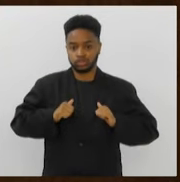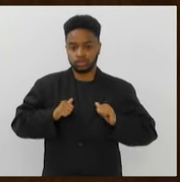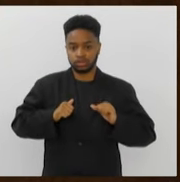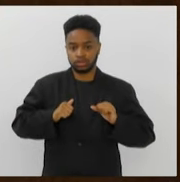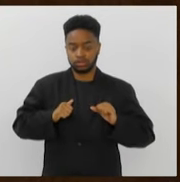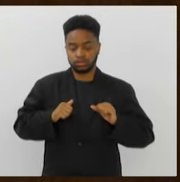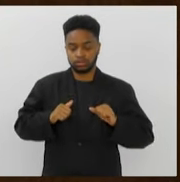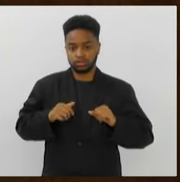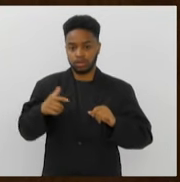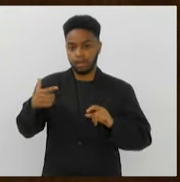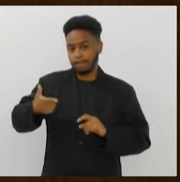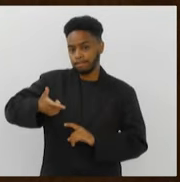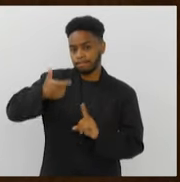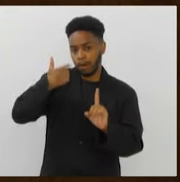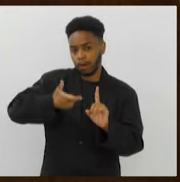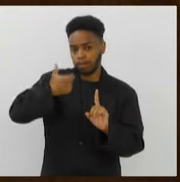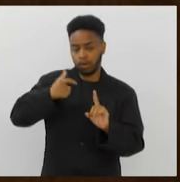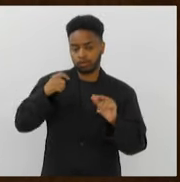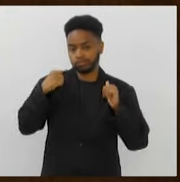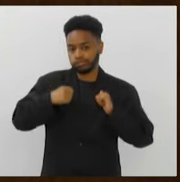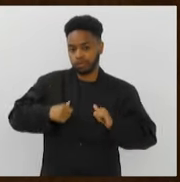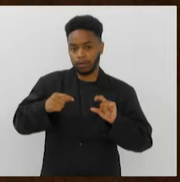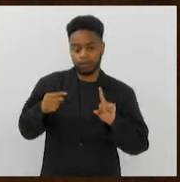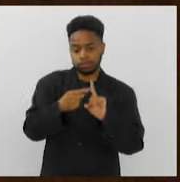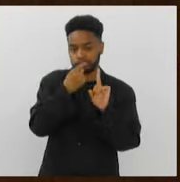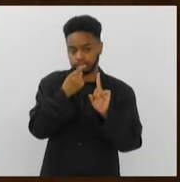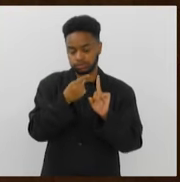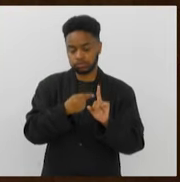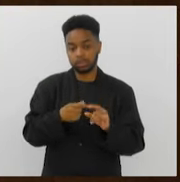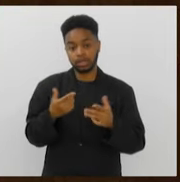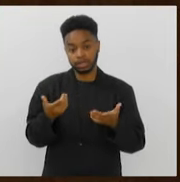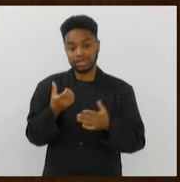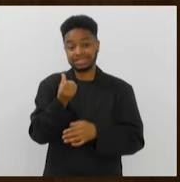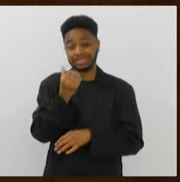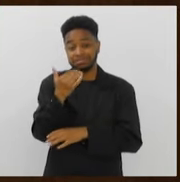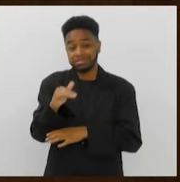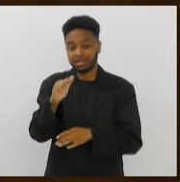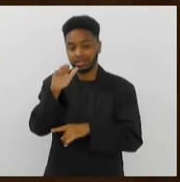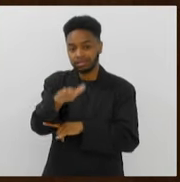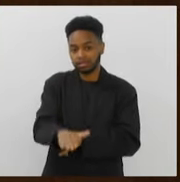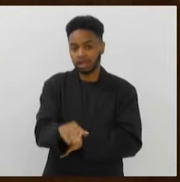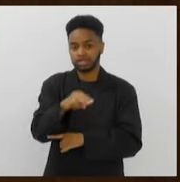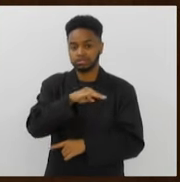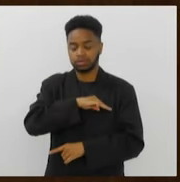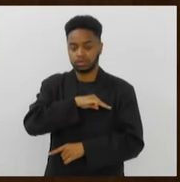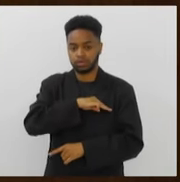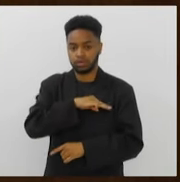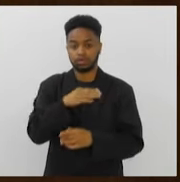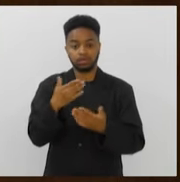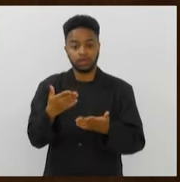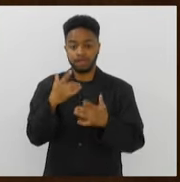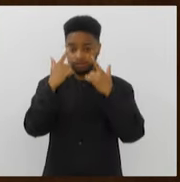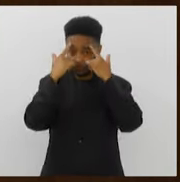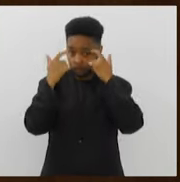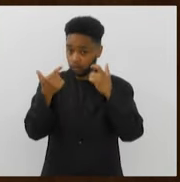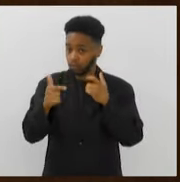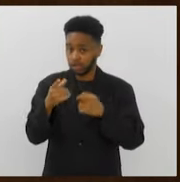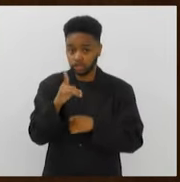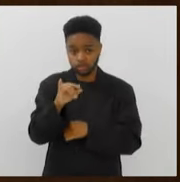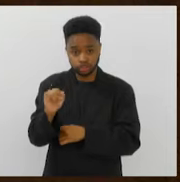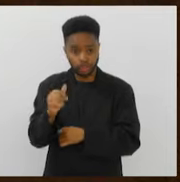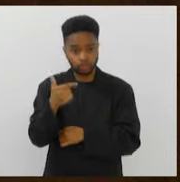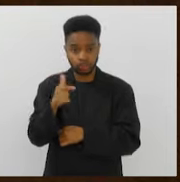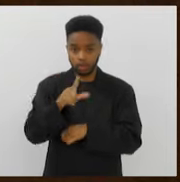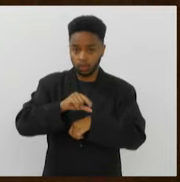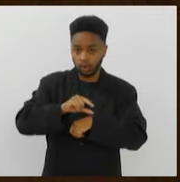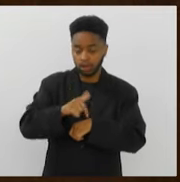um assalto 6:30 da tarde aqui em Madureira, pô. Ou seja, a violência não tem mais dia, não tem hora,